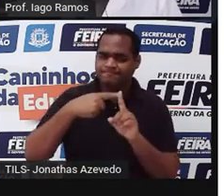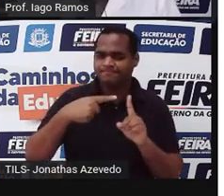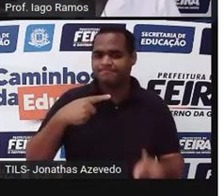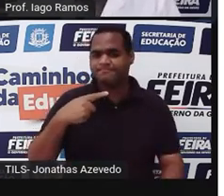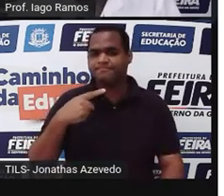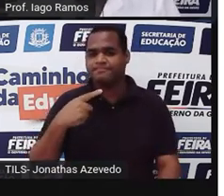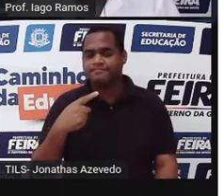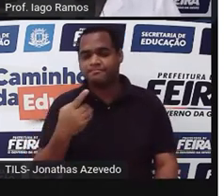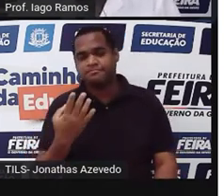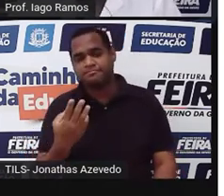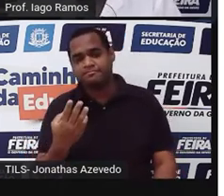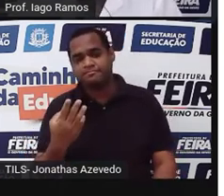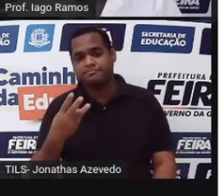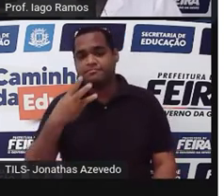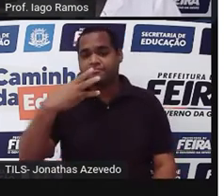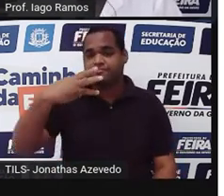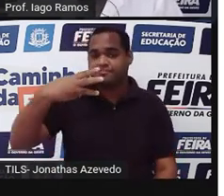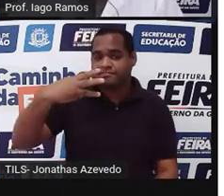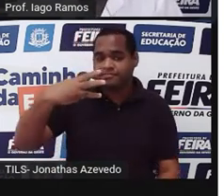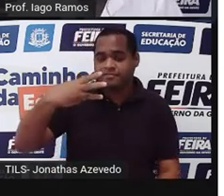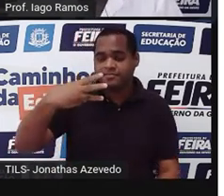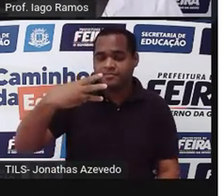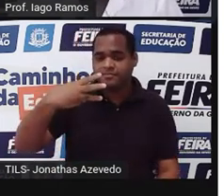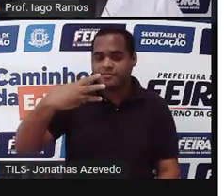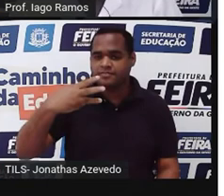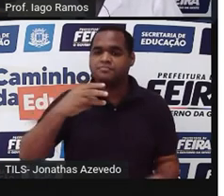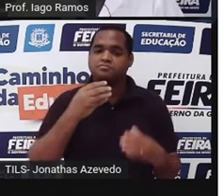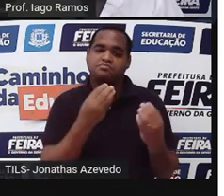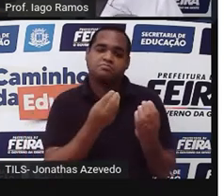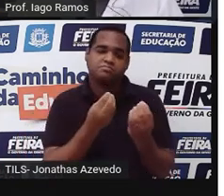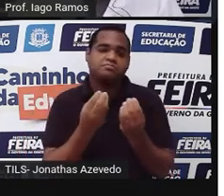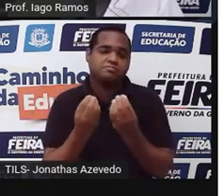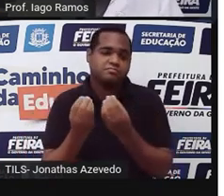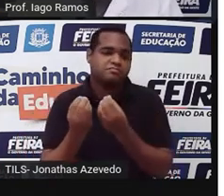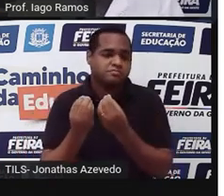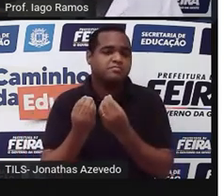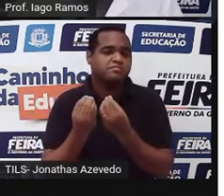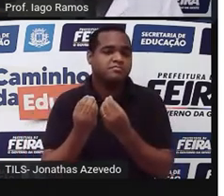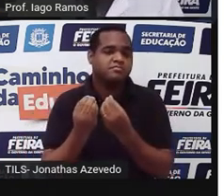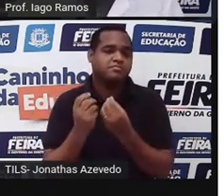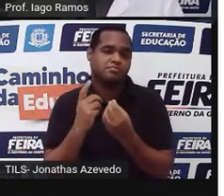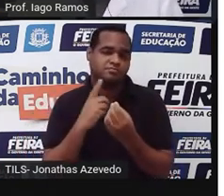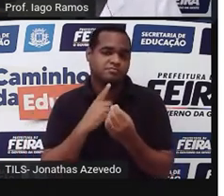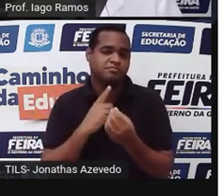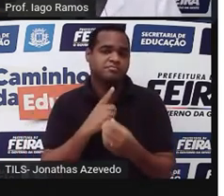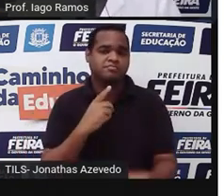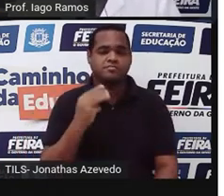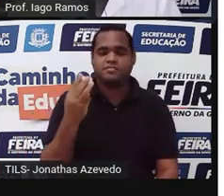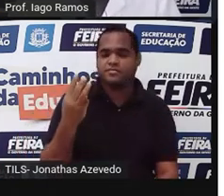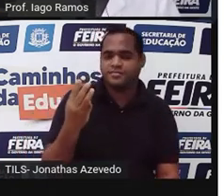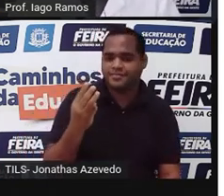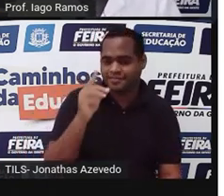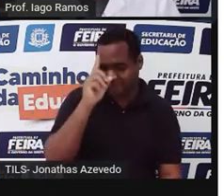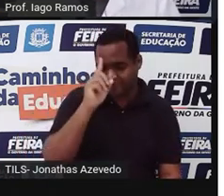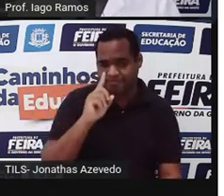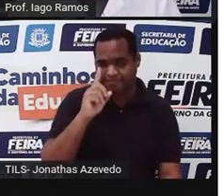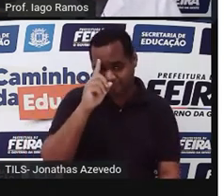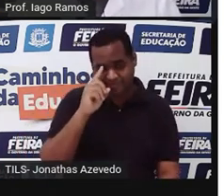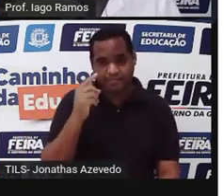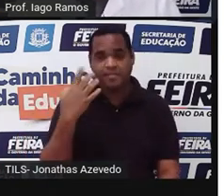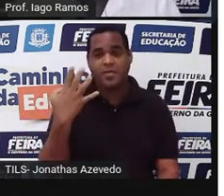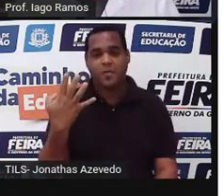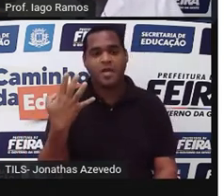número 2 em laranja Você entendeu a maioria das coisas a número 3 em